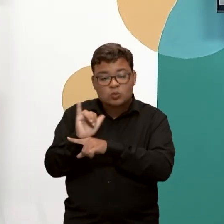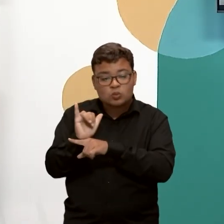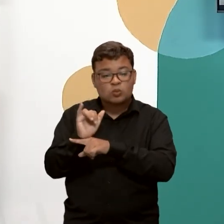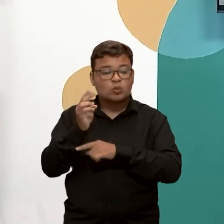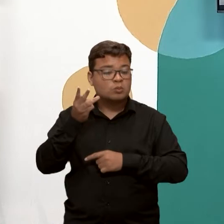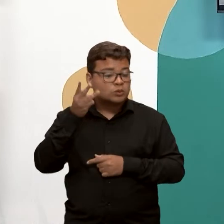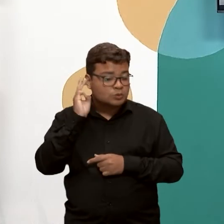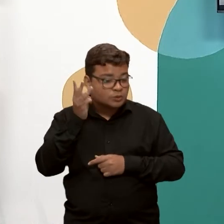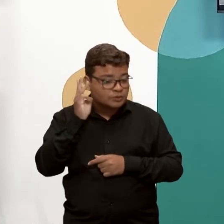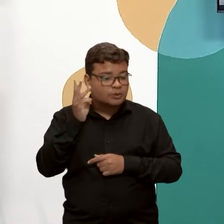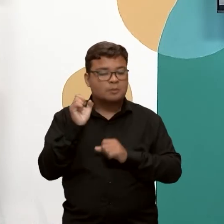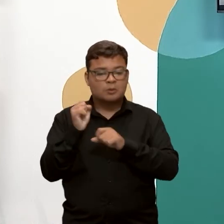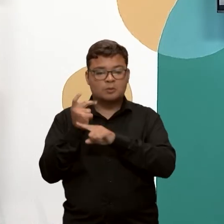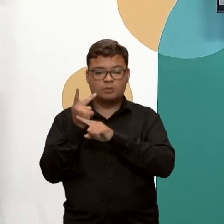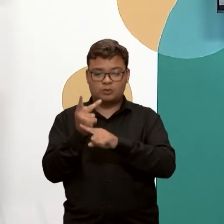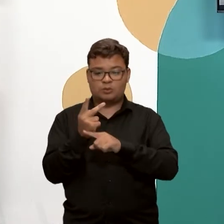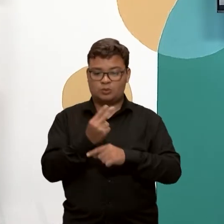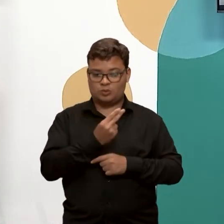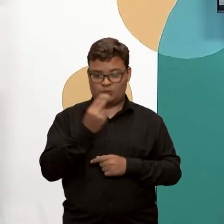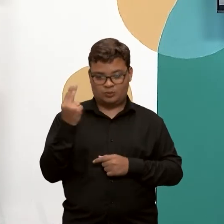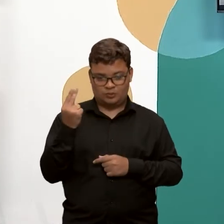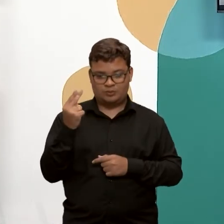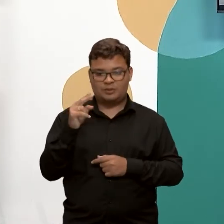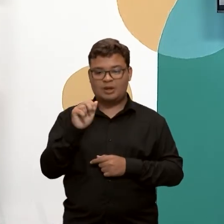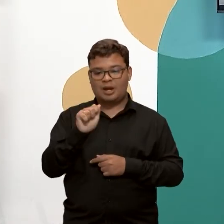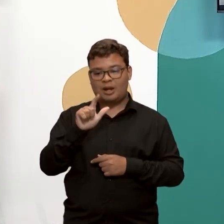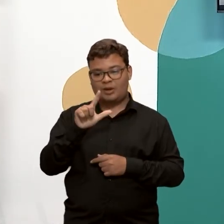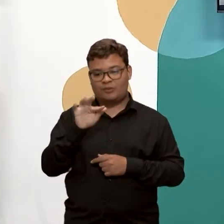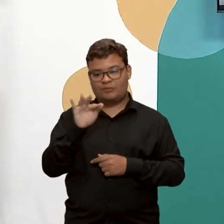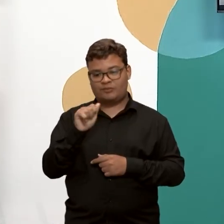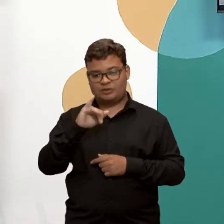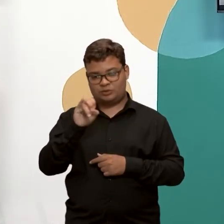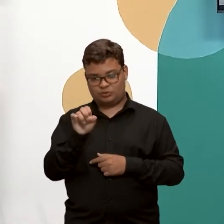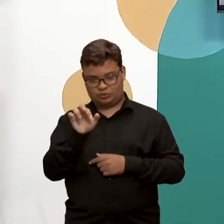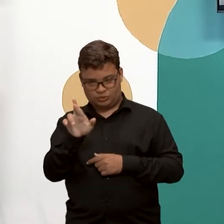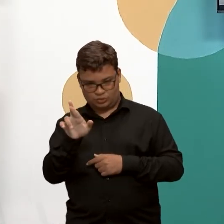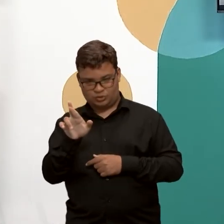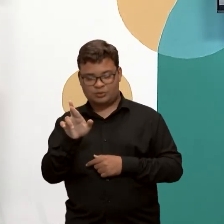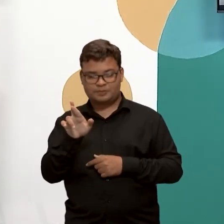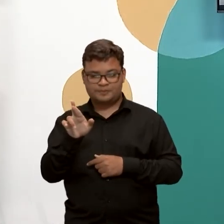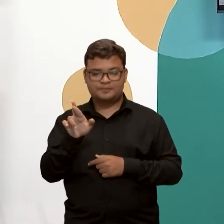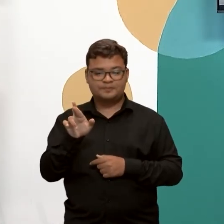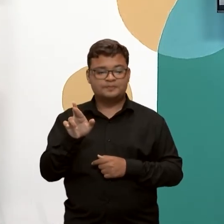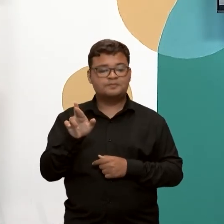Spotify. É só procurar pelo meu nome artístico, que é Alfajor, com acento agudo no